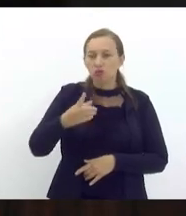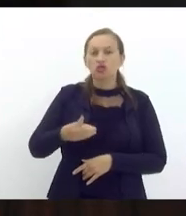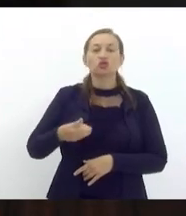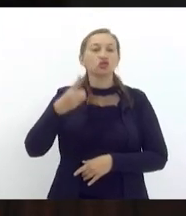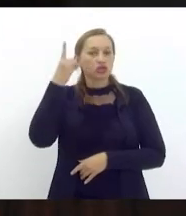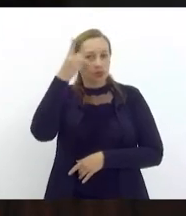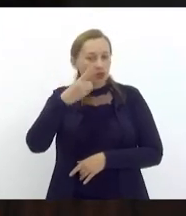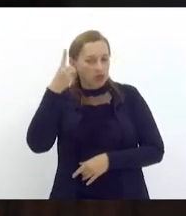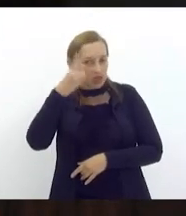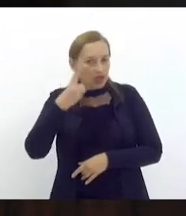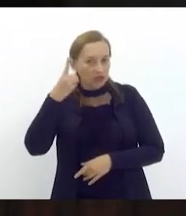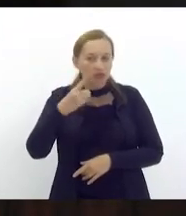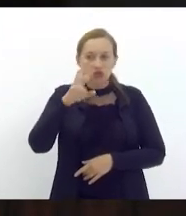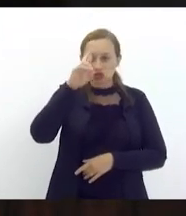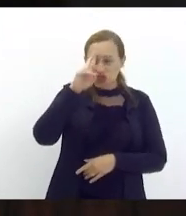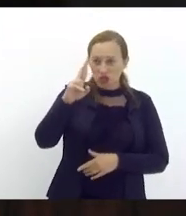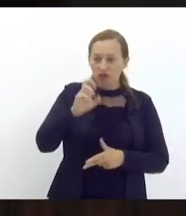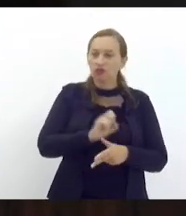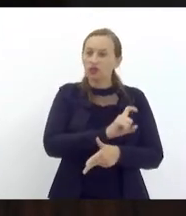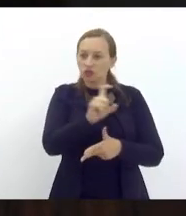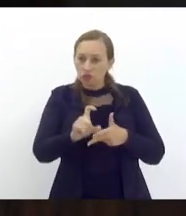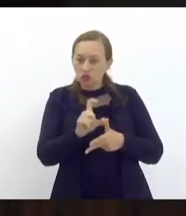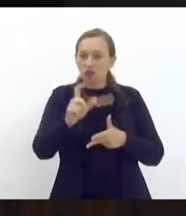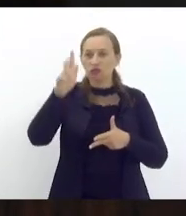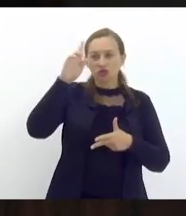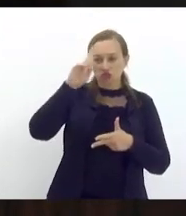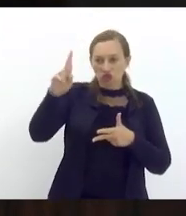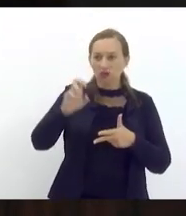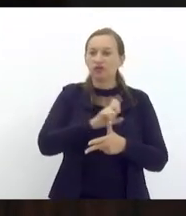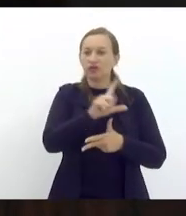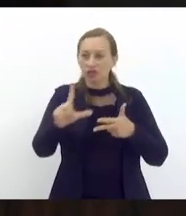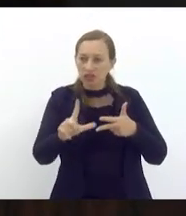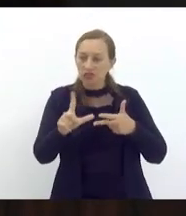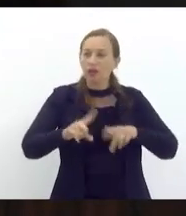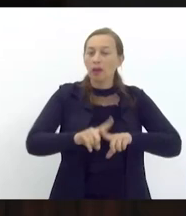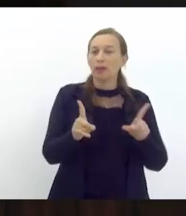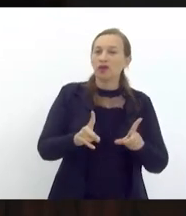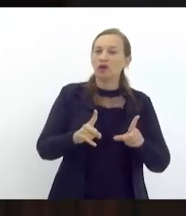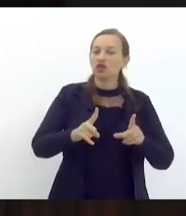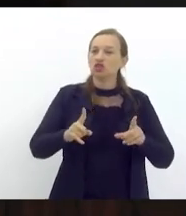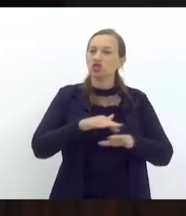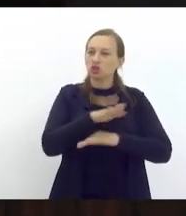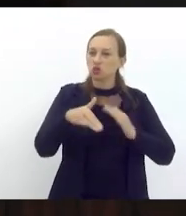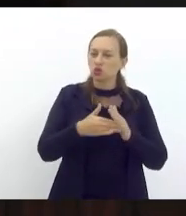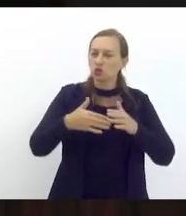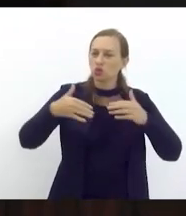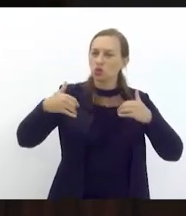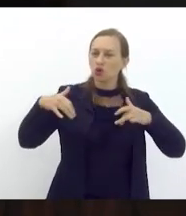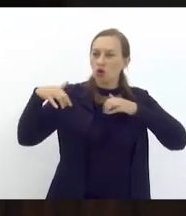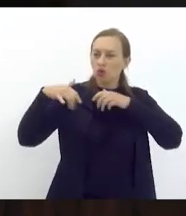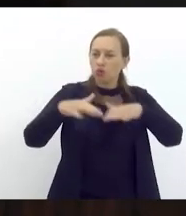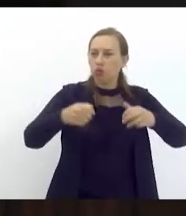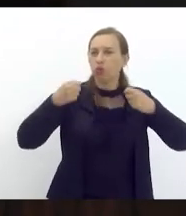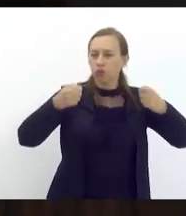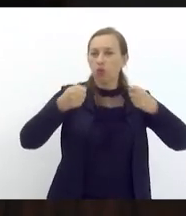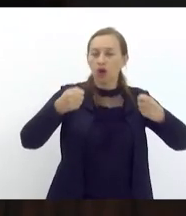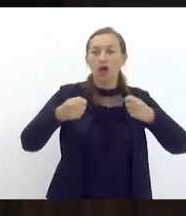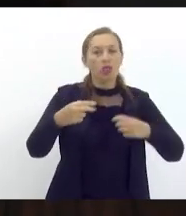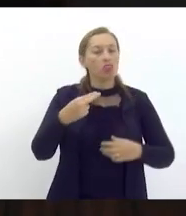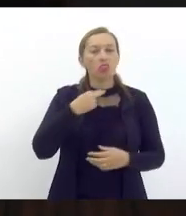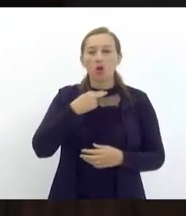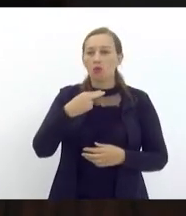de executivo o chefe do Legislativo tocar o estado mas eu acho que toda manifestação não pode exagerar como